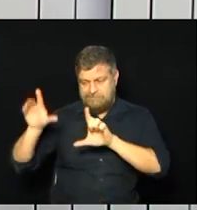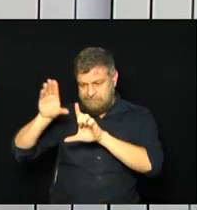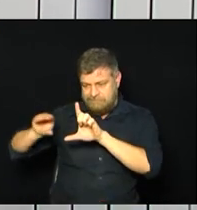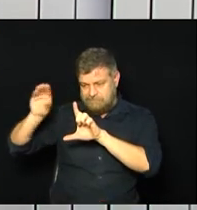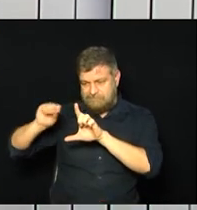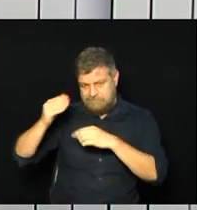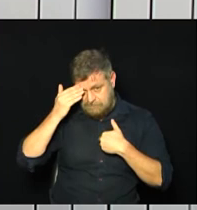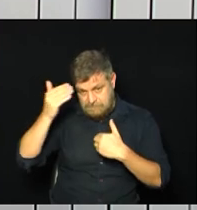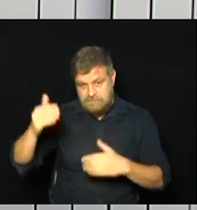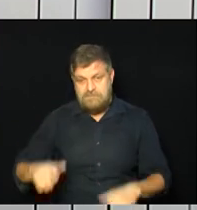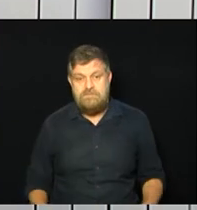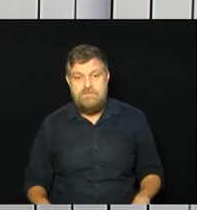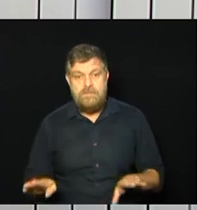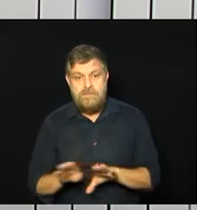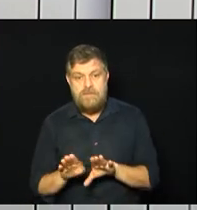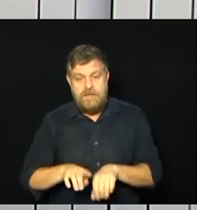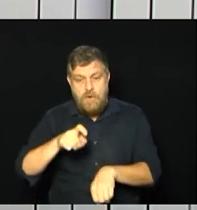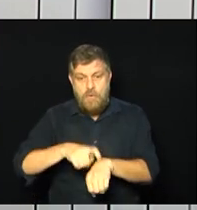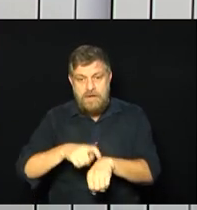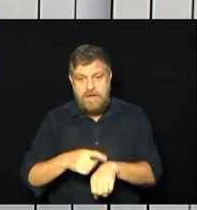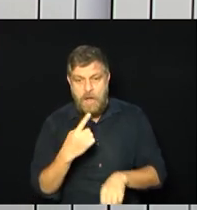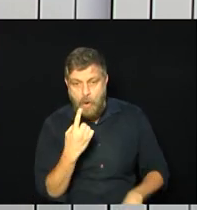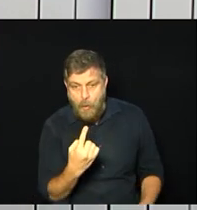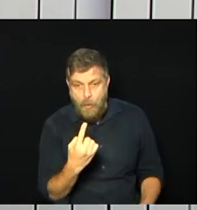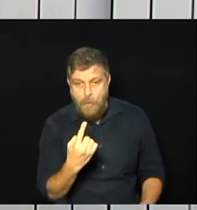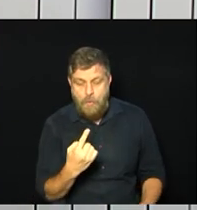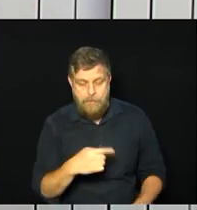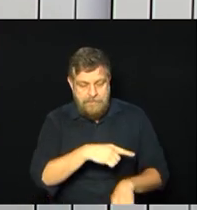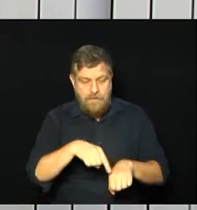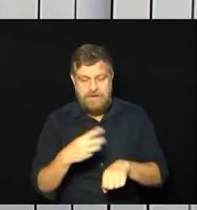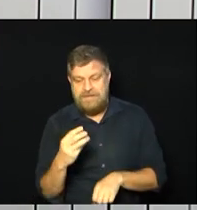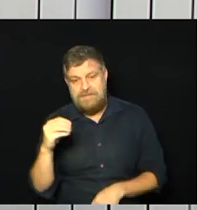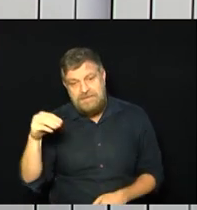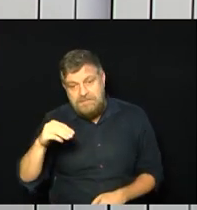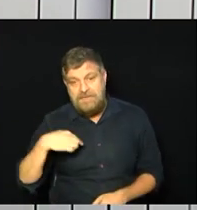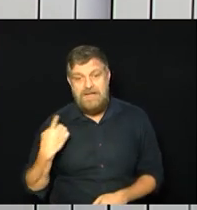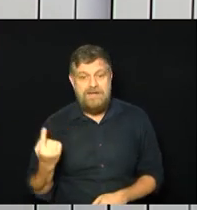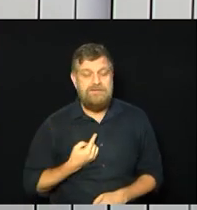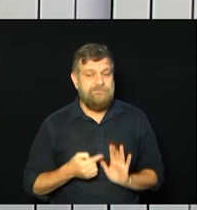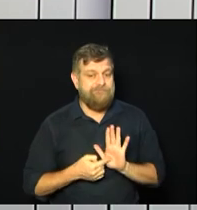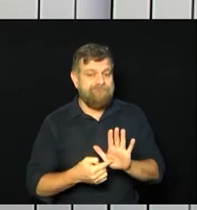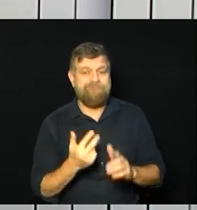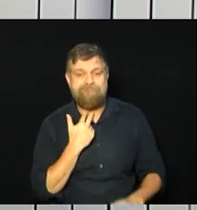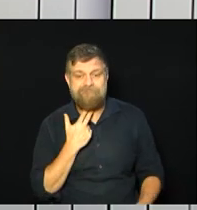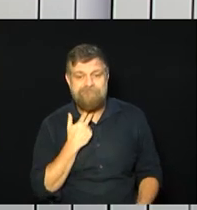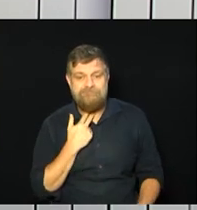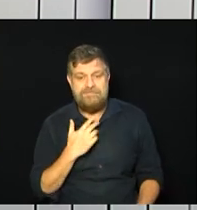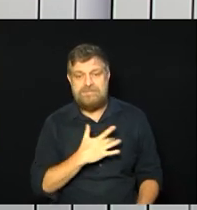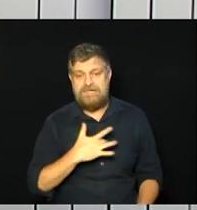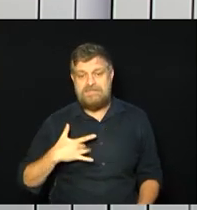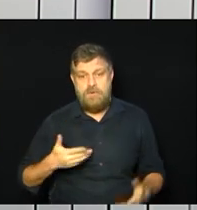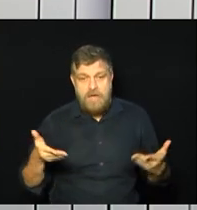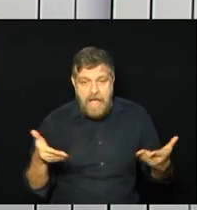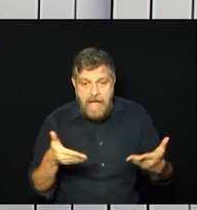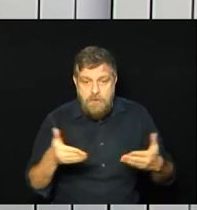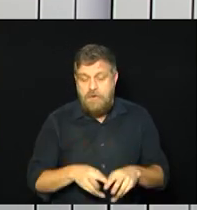E olha só, por conta do nosso horário, já 1h30, nós não vamos exibir hoje o nosso quadro Saúde Agora,